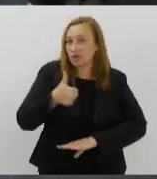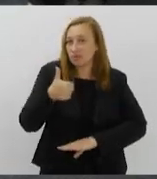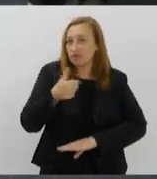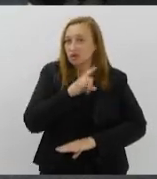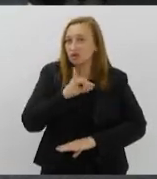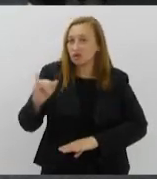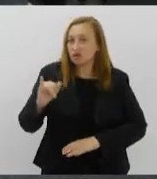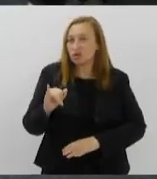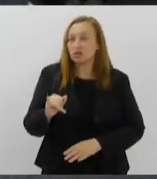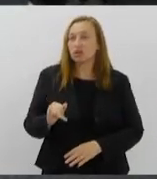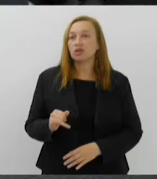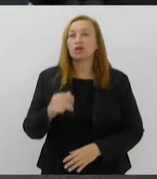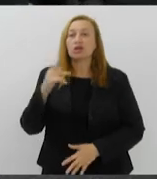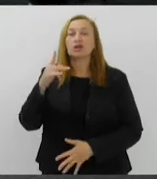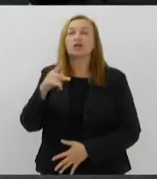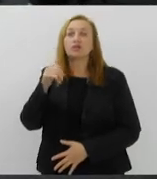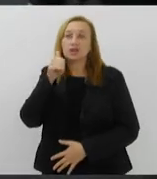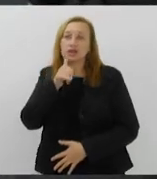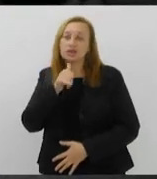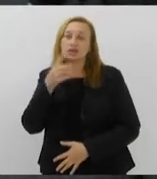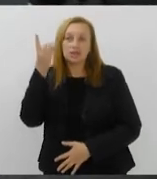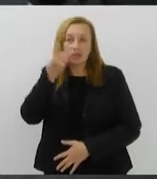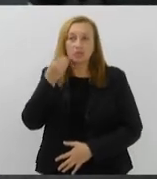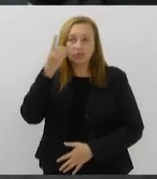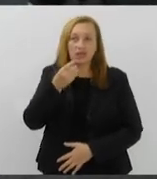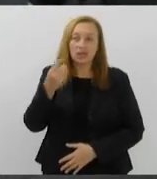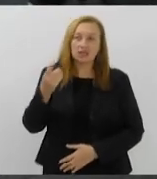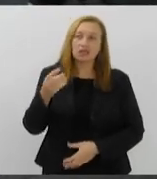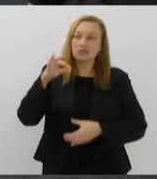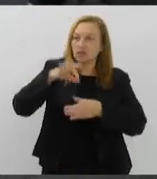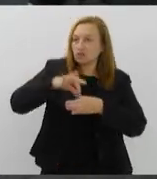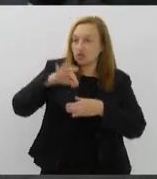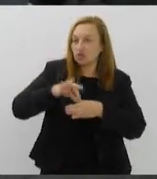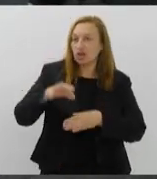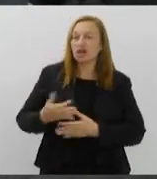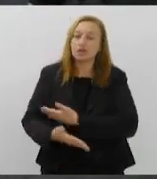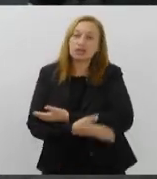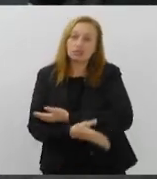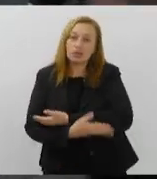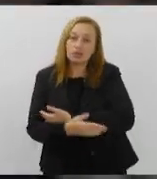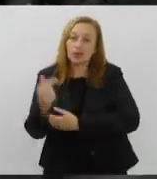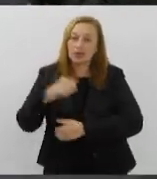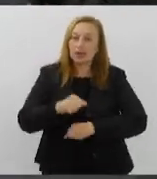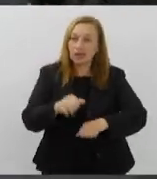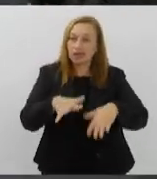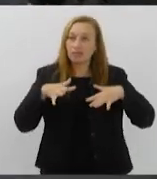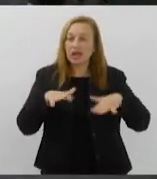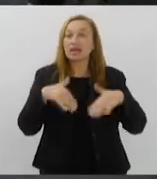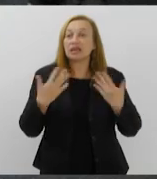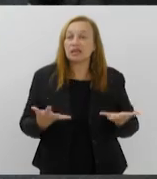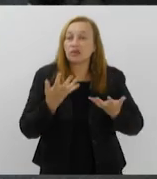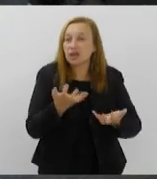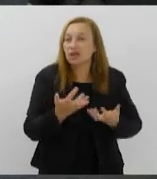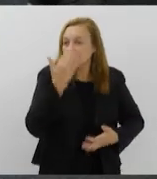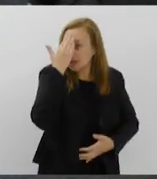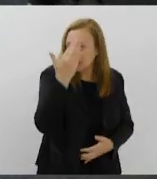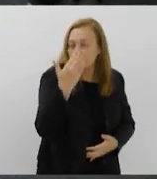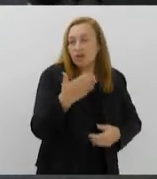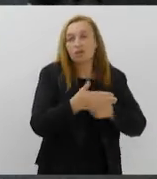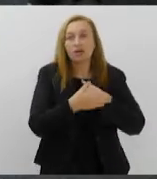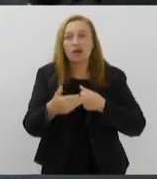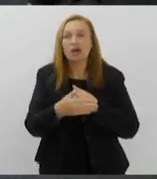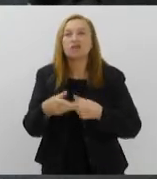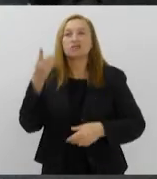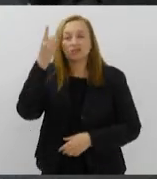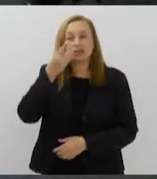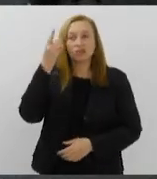que uma parlamentar fez um chá de bebê dentro de uma Casa Legislativa, daqui da Assembleia Legislativa. Então, quero agradecer o carinho dos